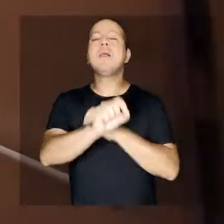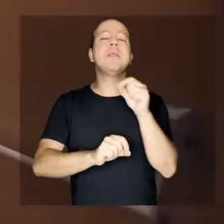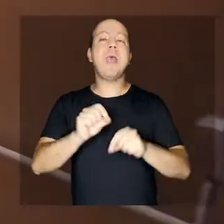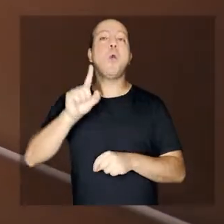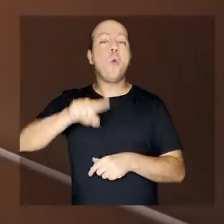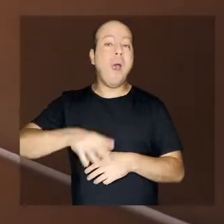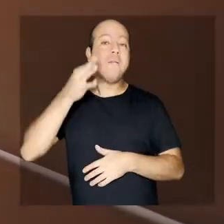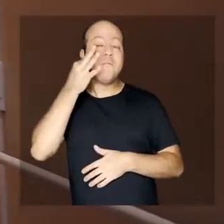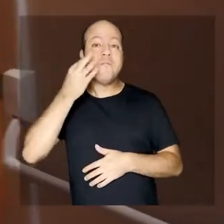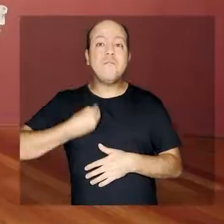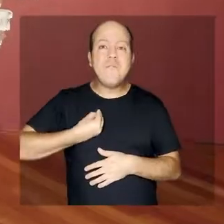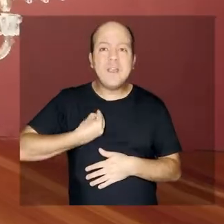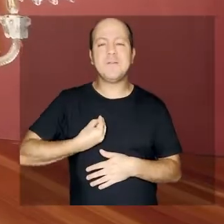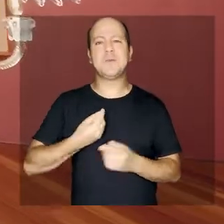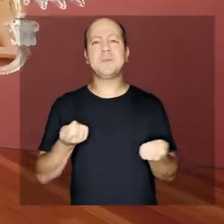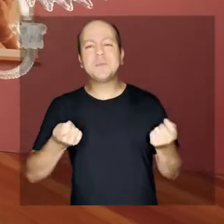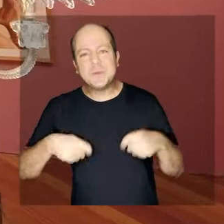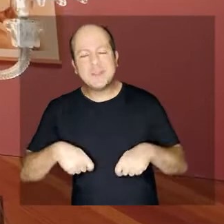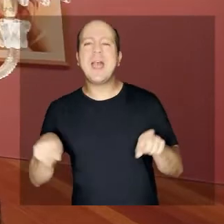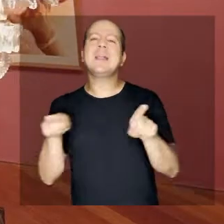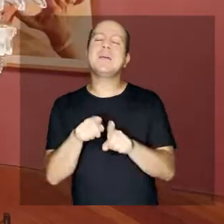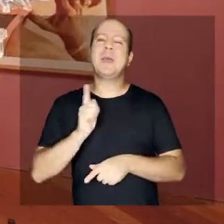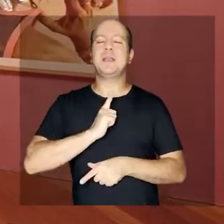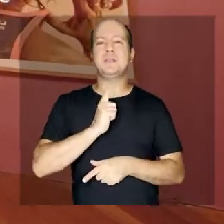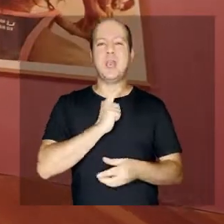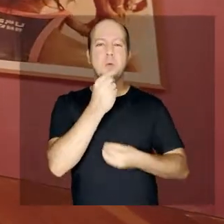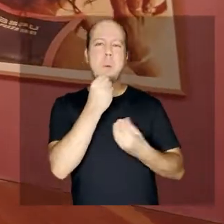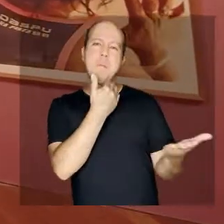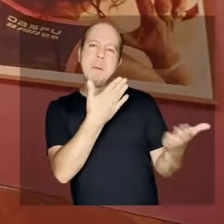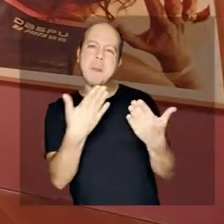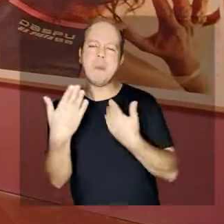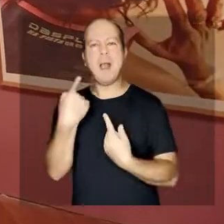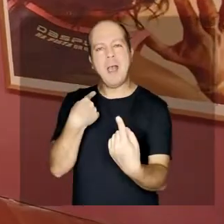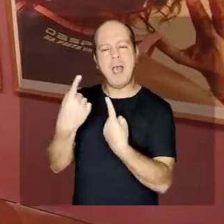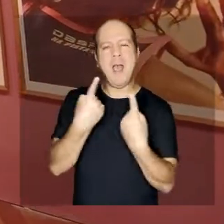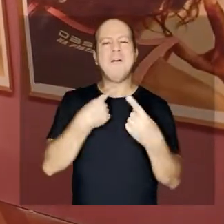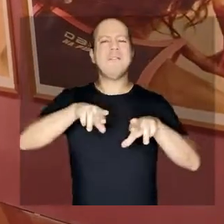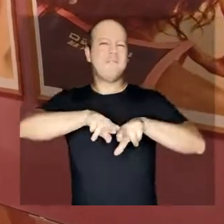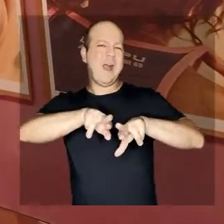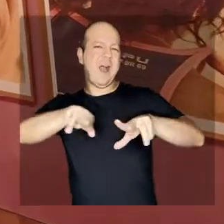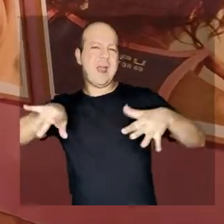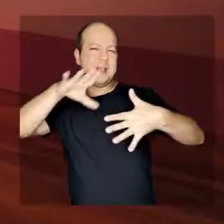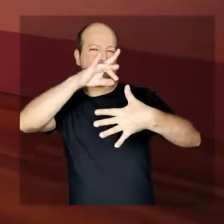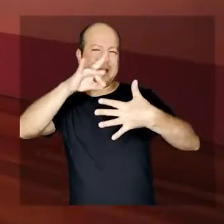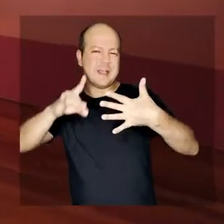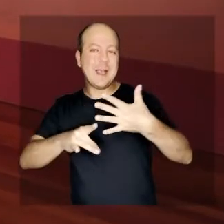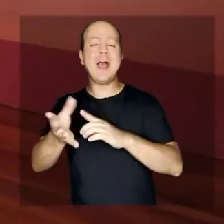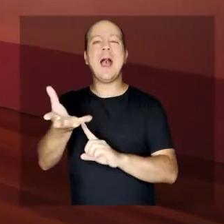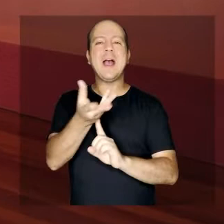de ser um museu vivo um museu que pudesse e tivesse como missão dialogar com as várias